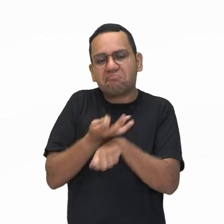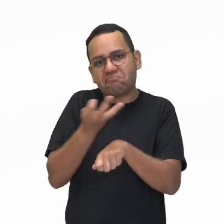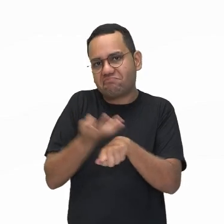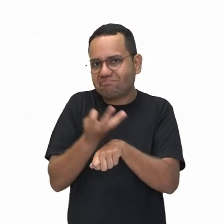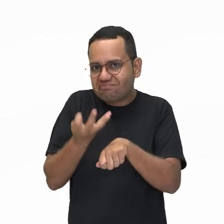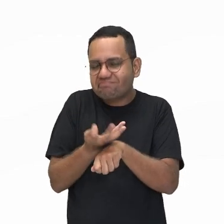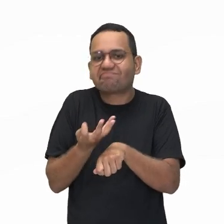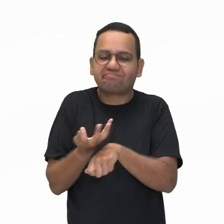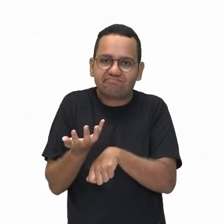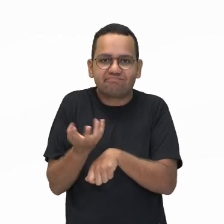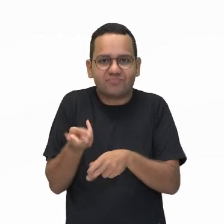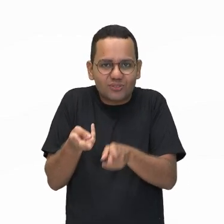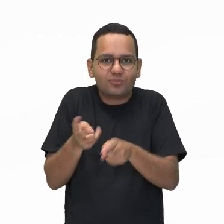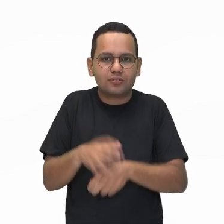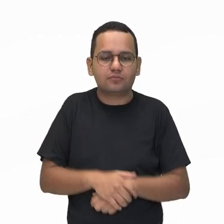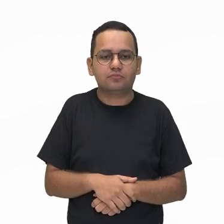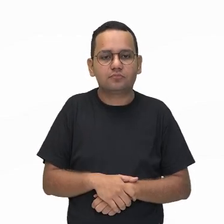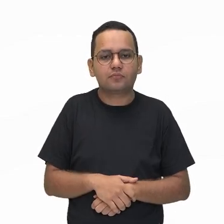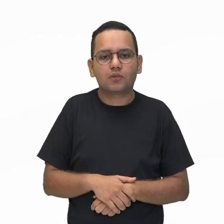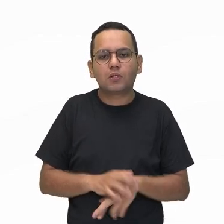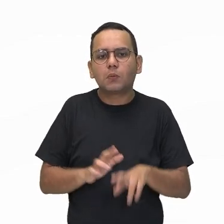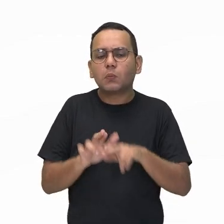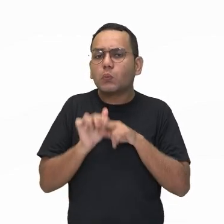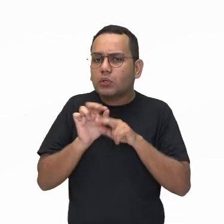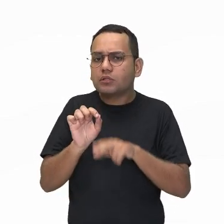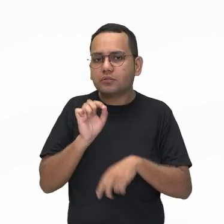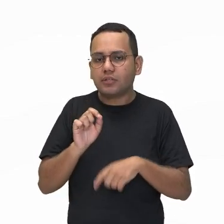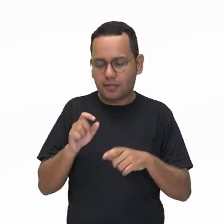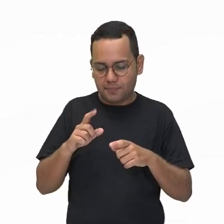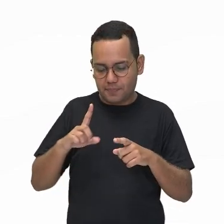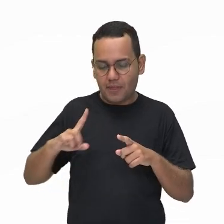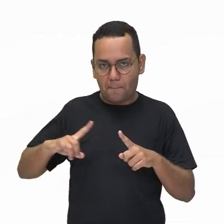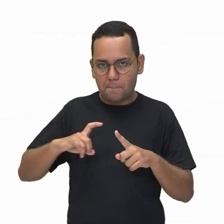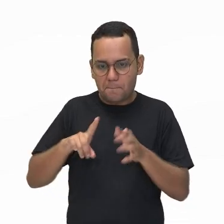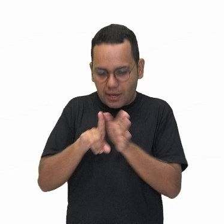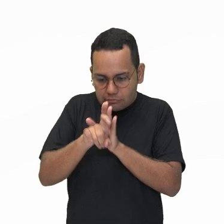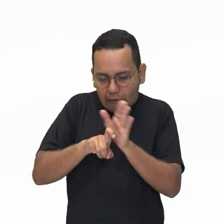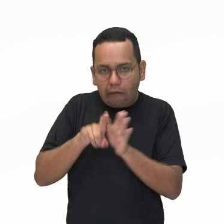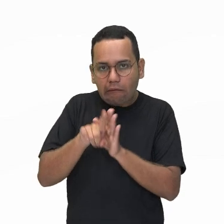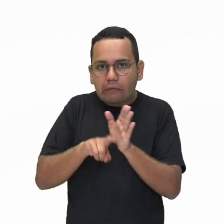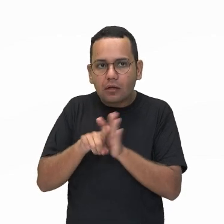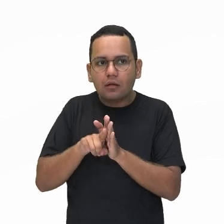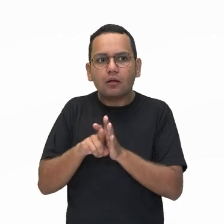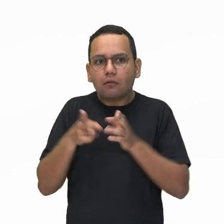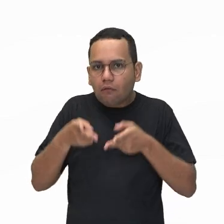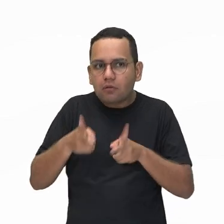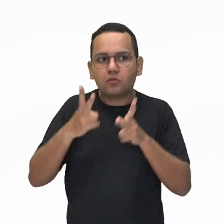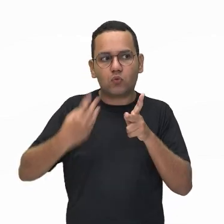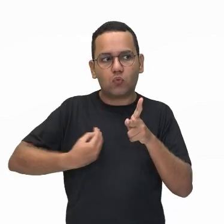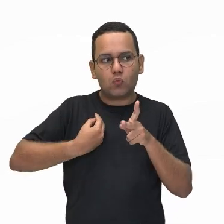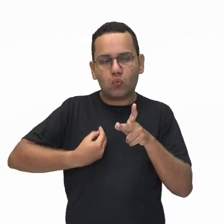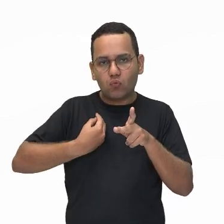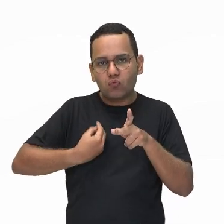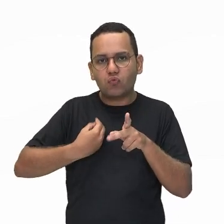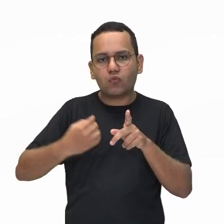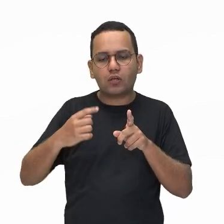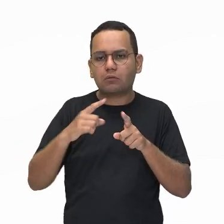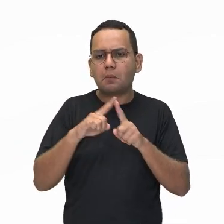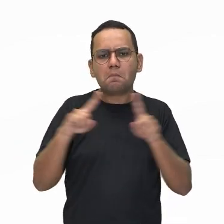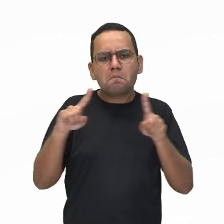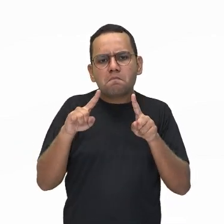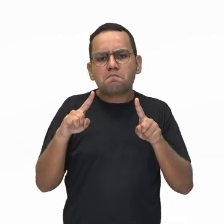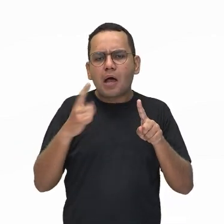aos antibióticos acontecem quando as bactérias conseguem sobreviver e permanecer no organismo após o tratamento